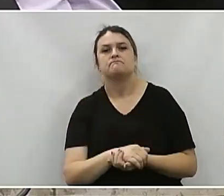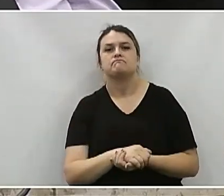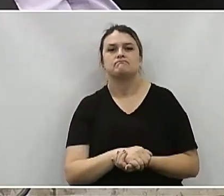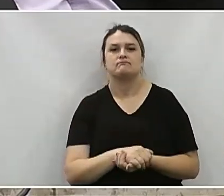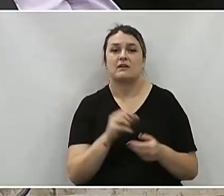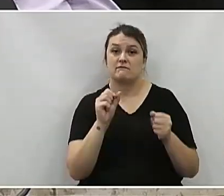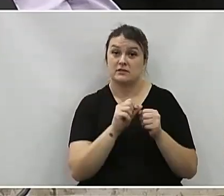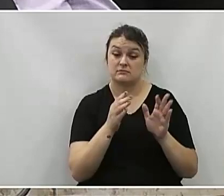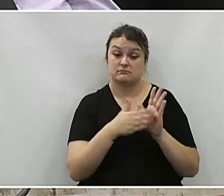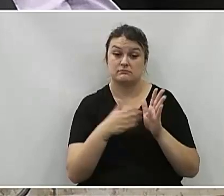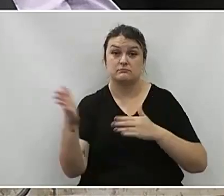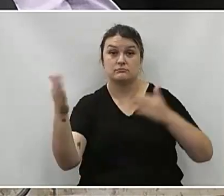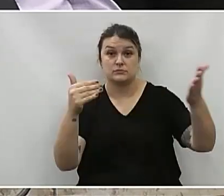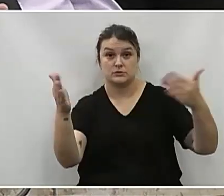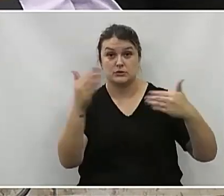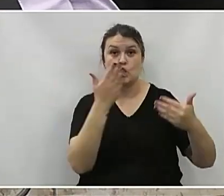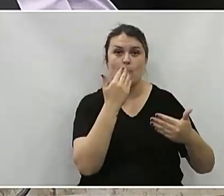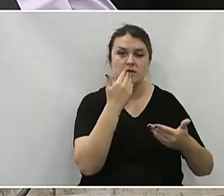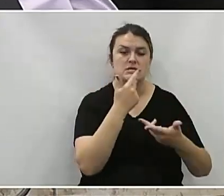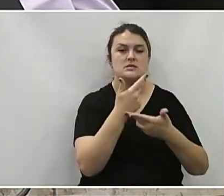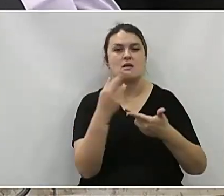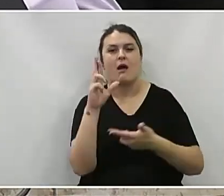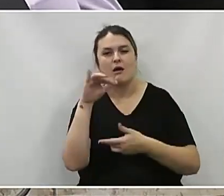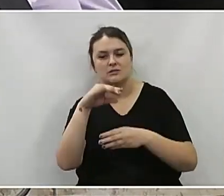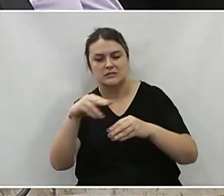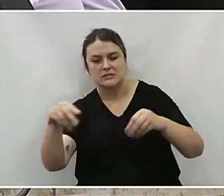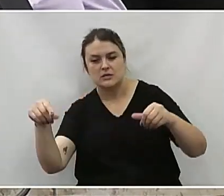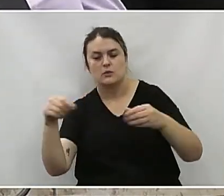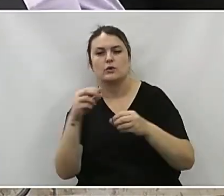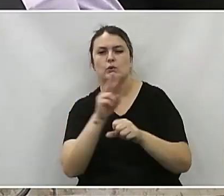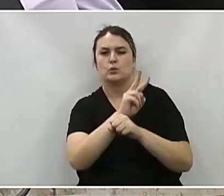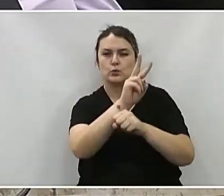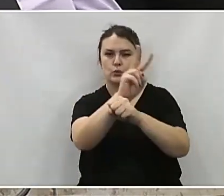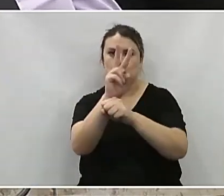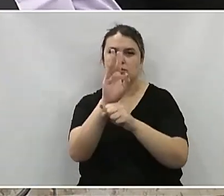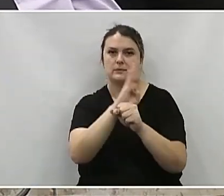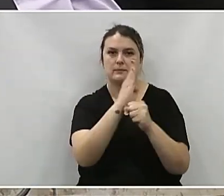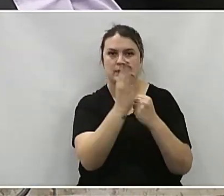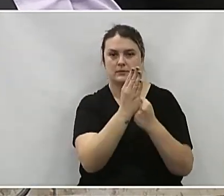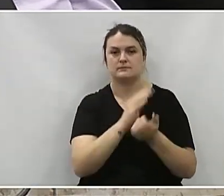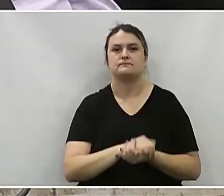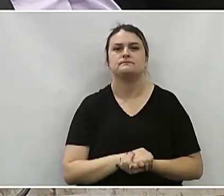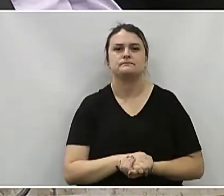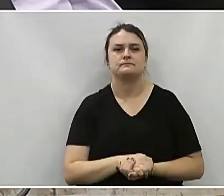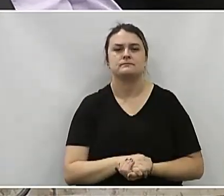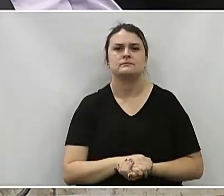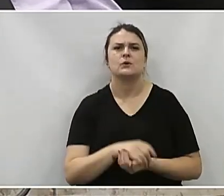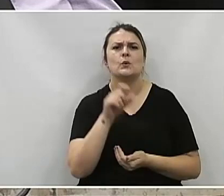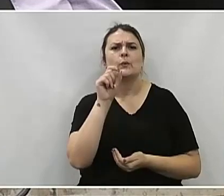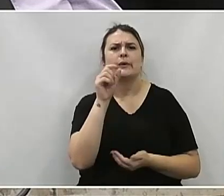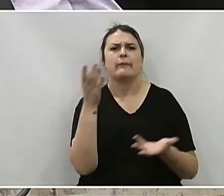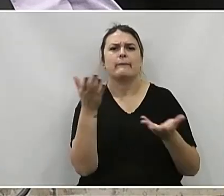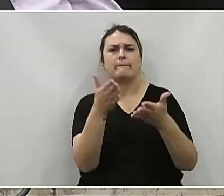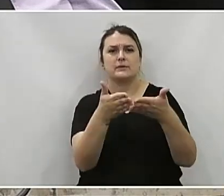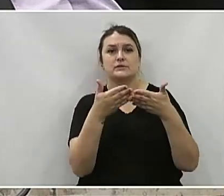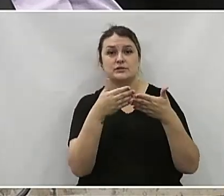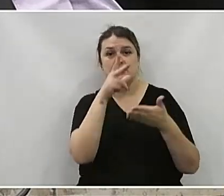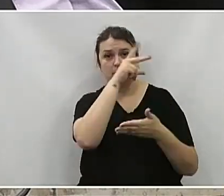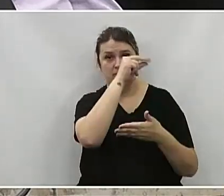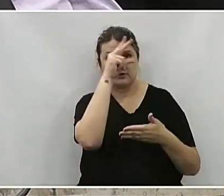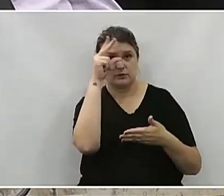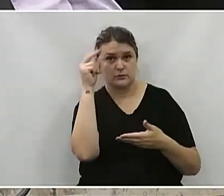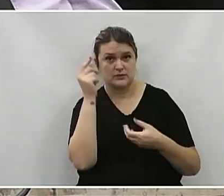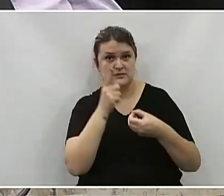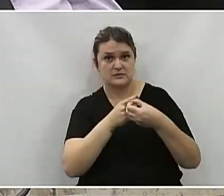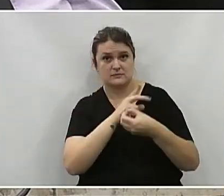estão fazendo as campanhas de arrecadação e cuidando de todo aquele bairro só que o que eu quero pedir hoje é que a prefeitura